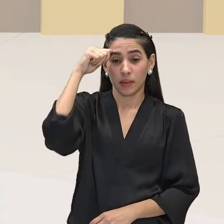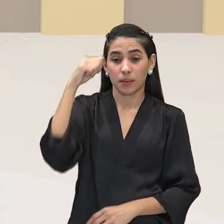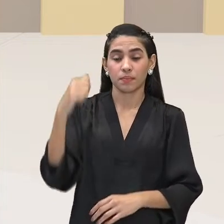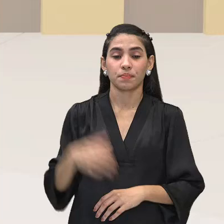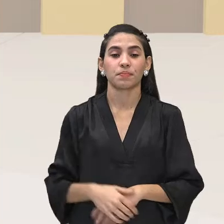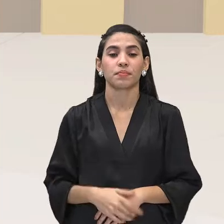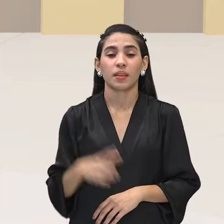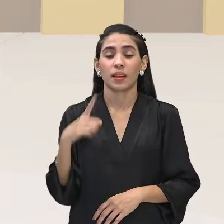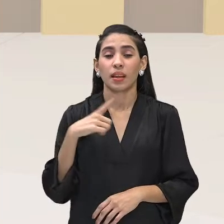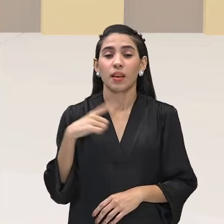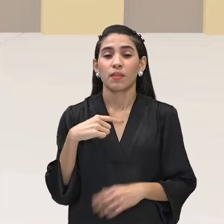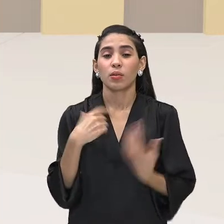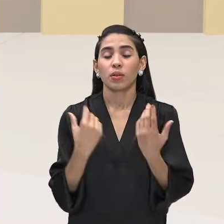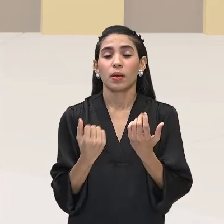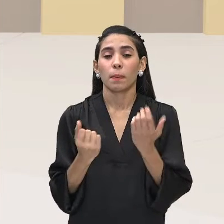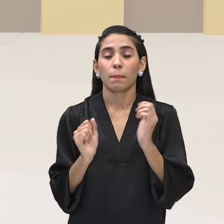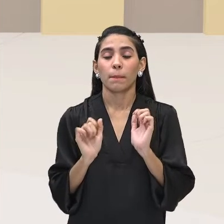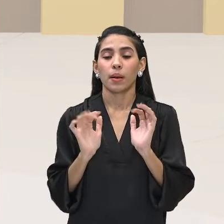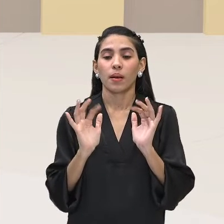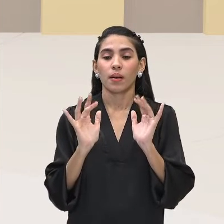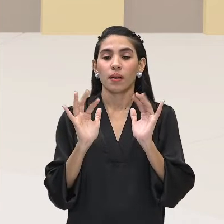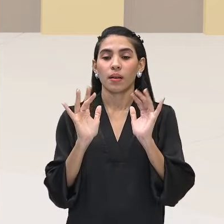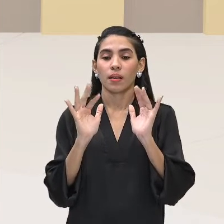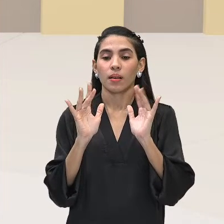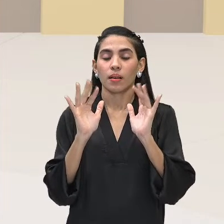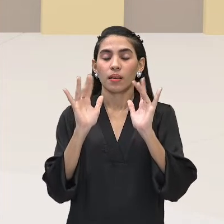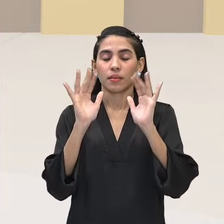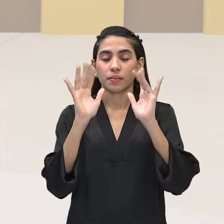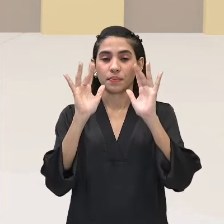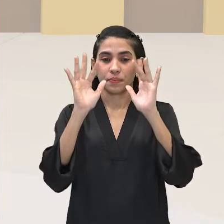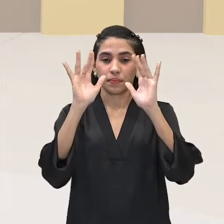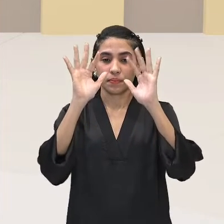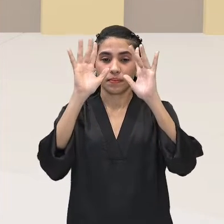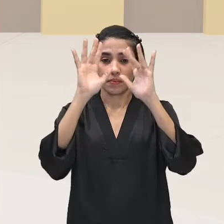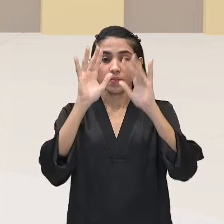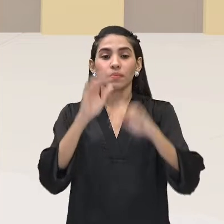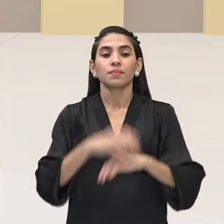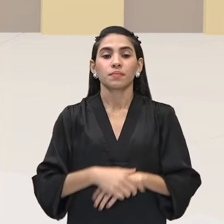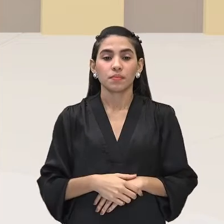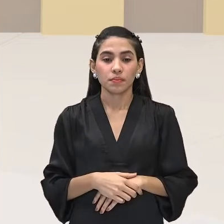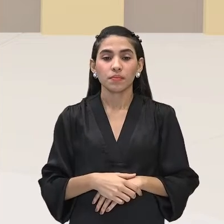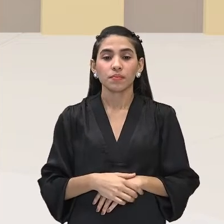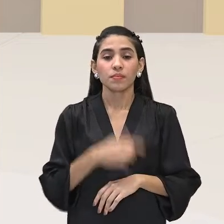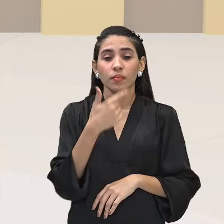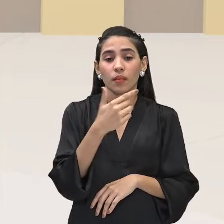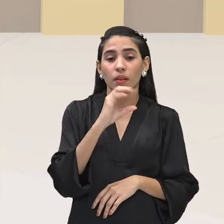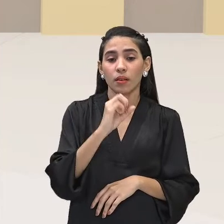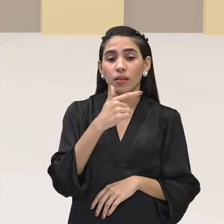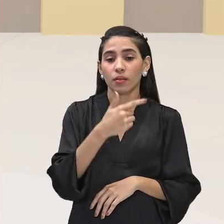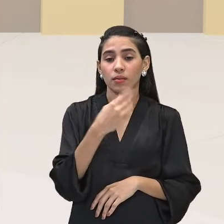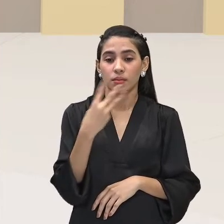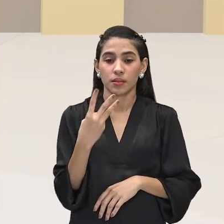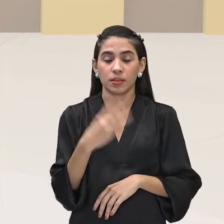intensas fumaças ali, ó. Imagem do tempo presente das fumaças em Manaus em outubro de 2023, onde